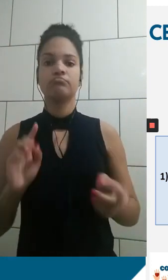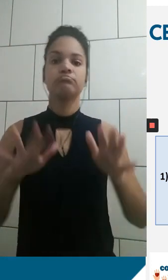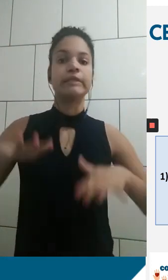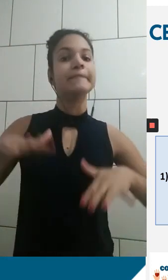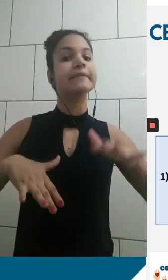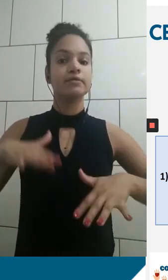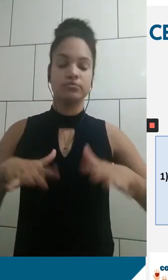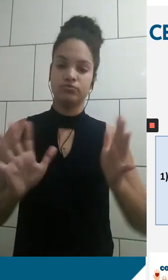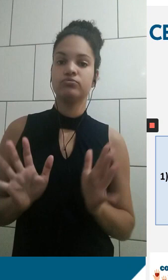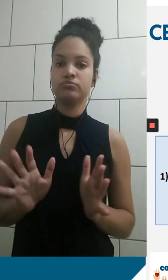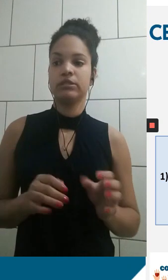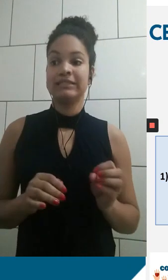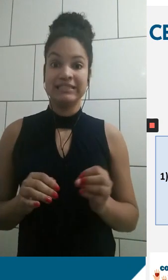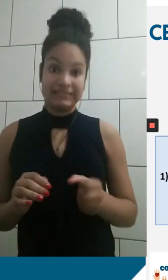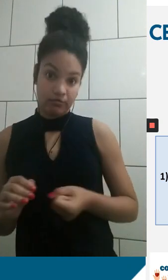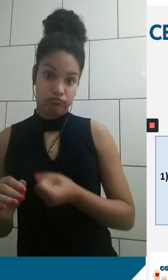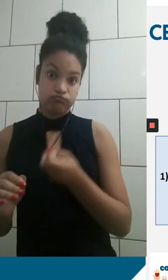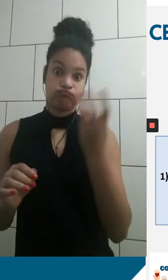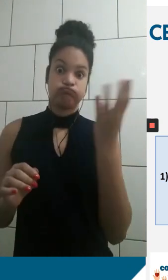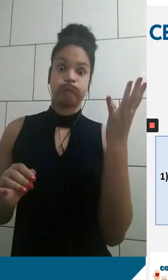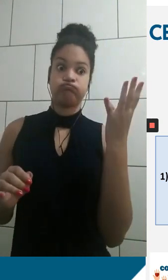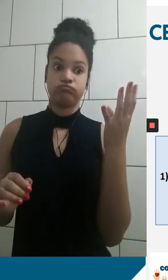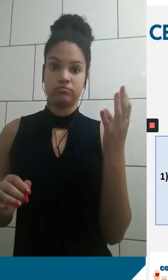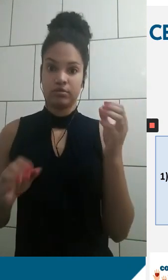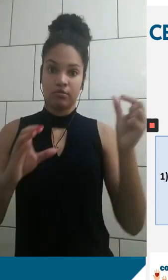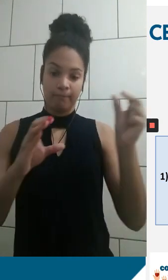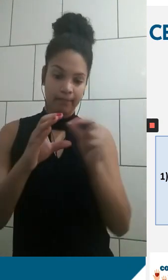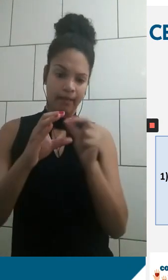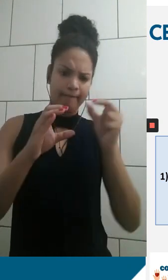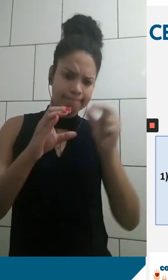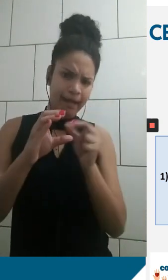substrato para reagir com a enzima, a velocidade, já que você vai